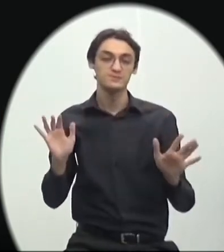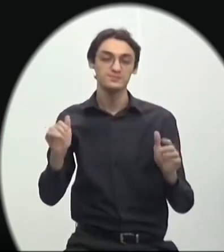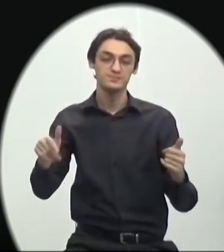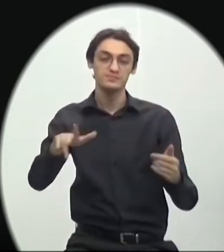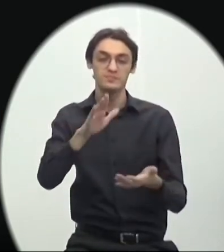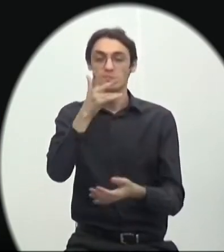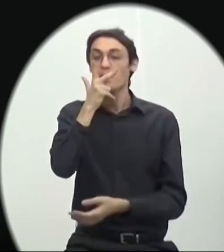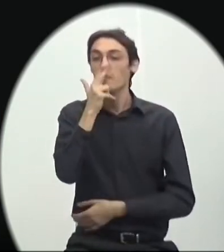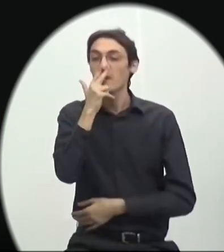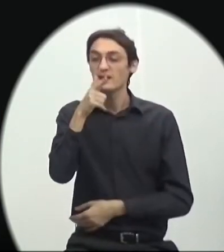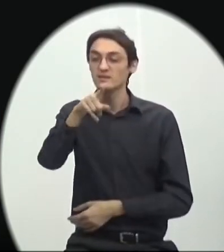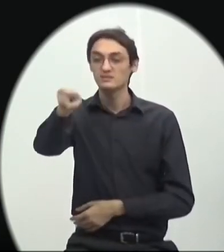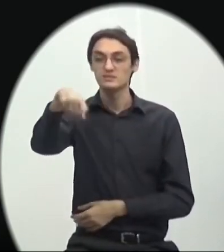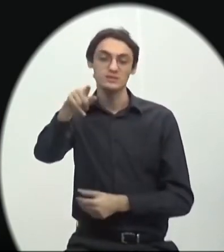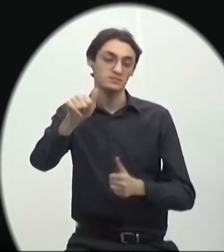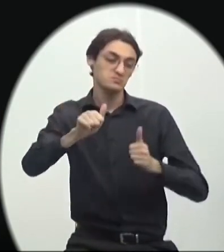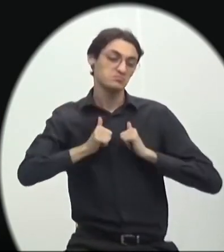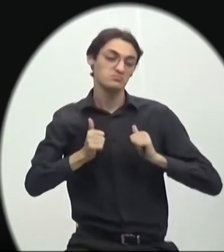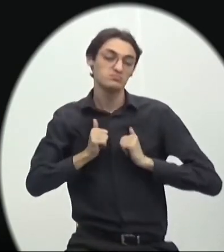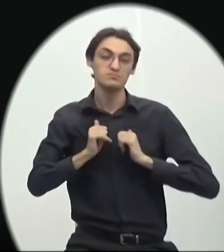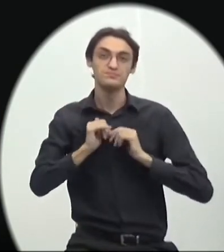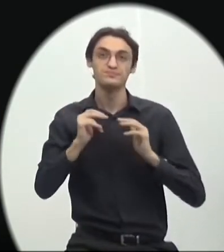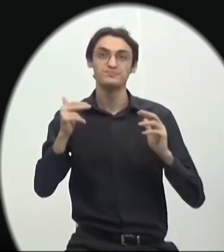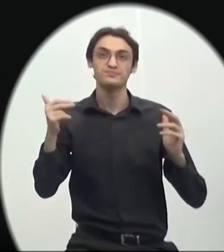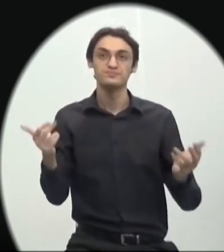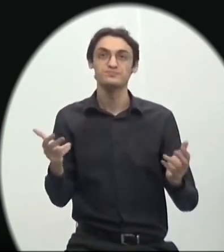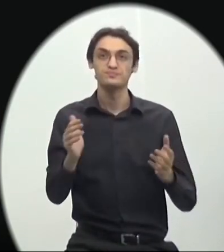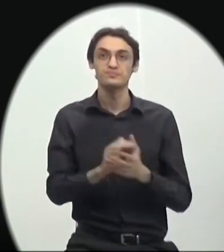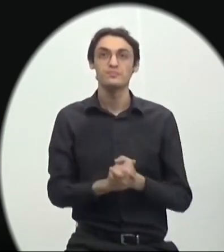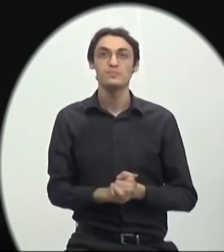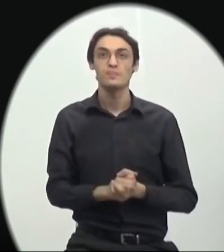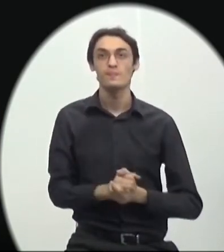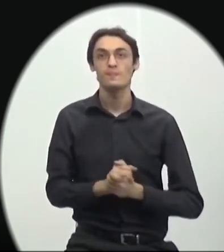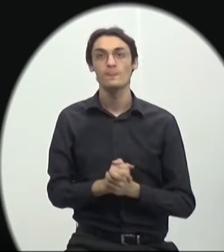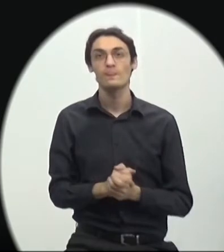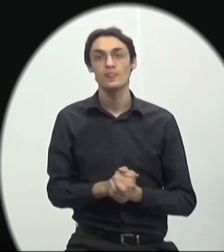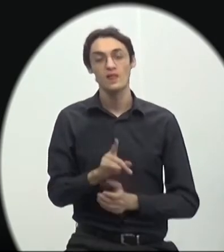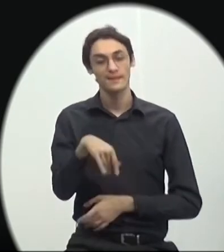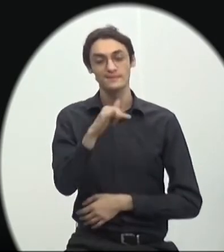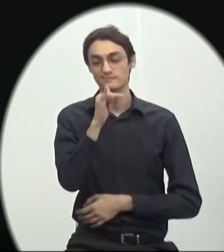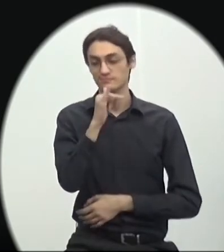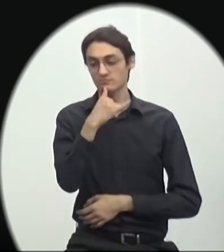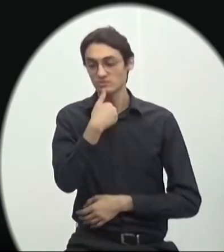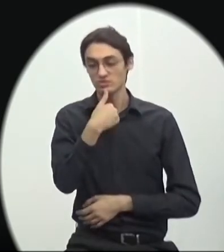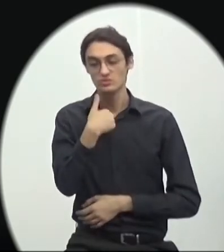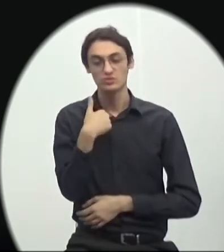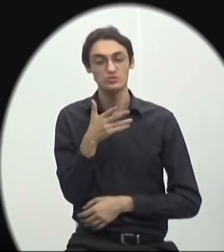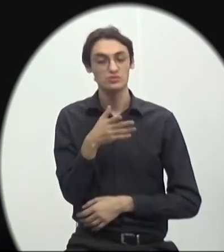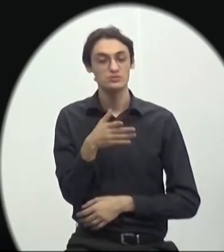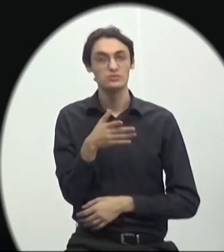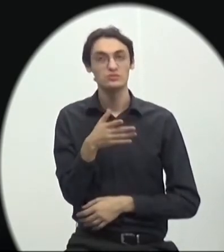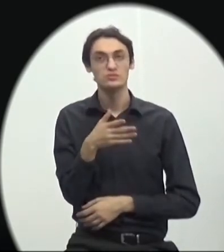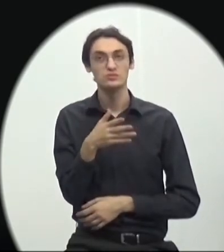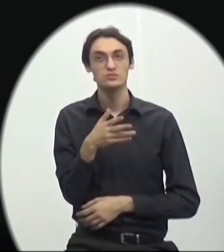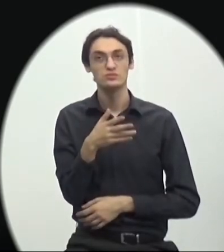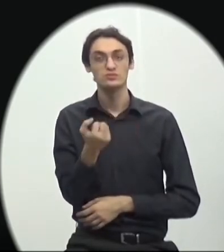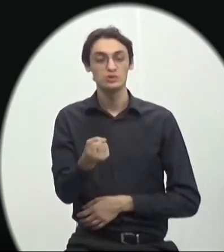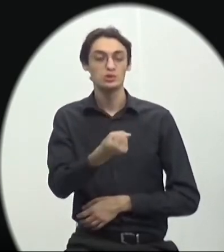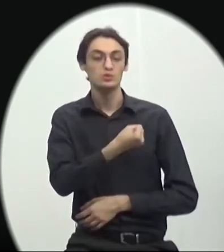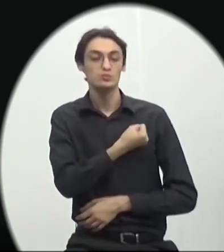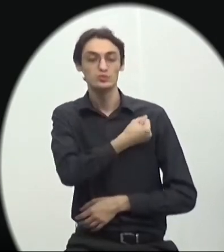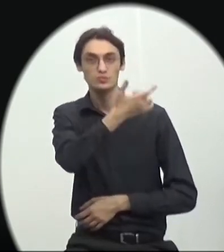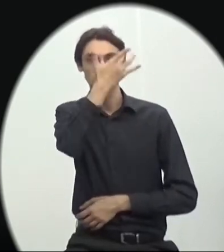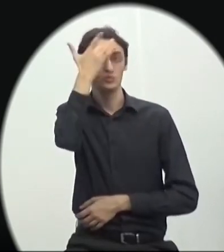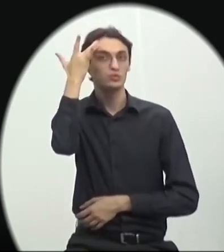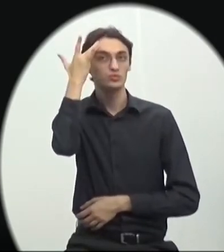prováveis ilegalidades. É isso, senhor presidente, é triste a gente chegar aí com esse número de